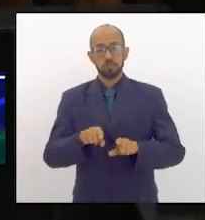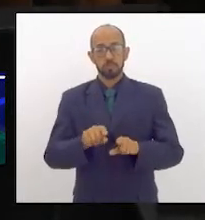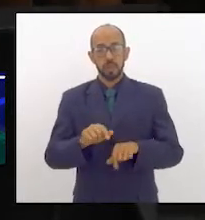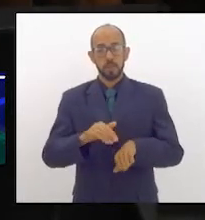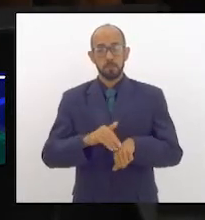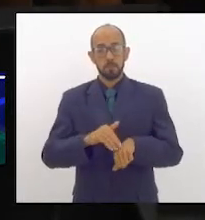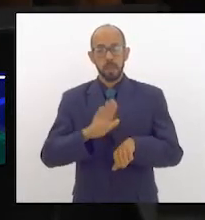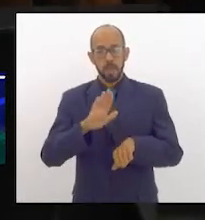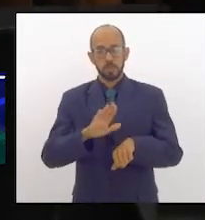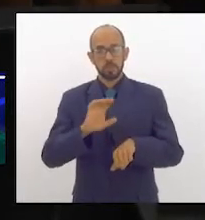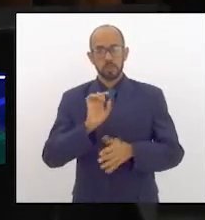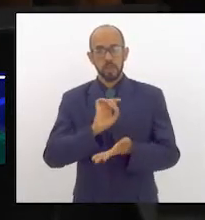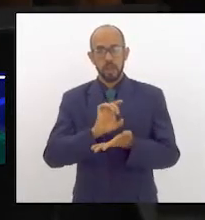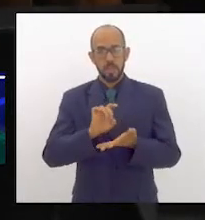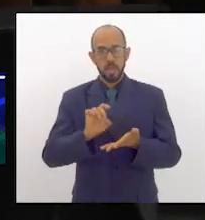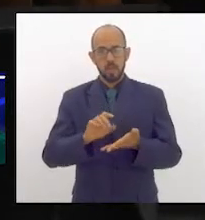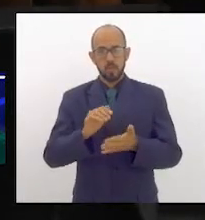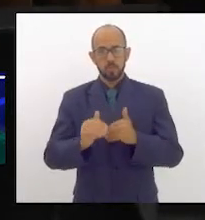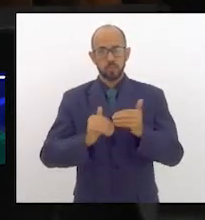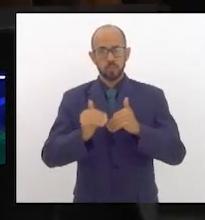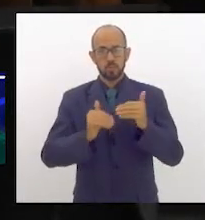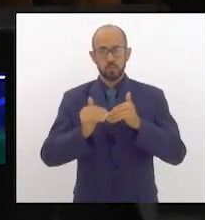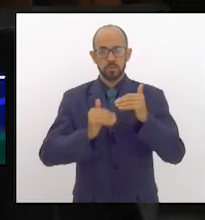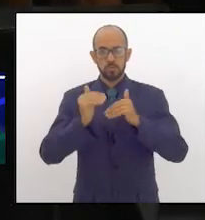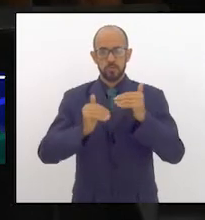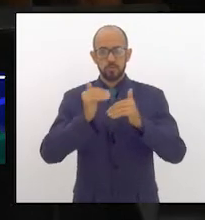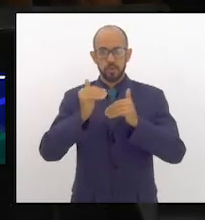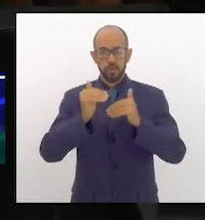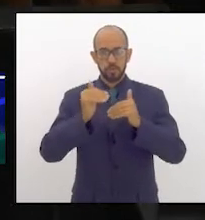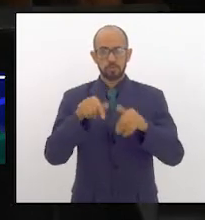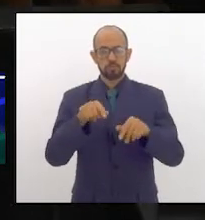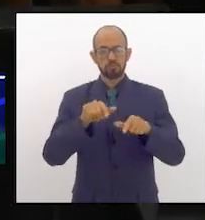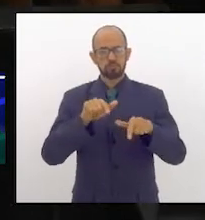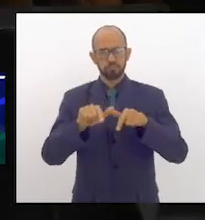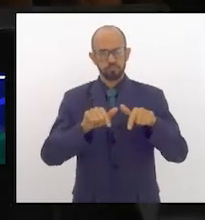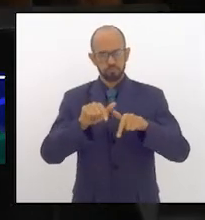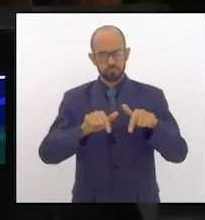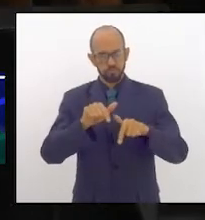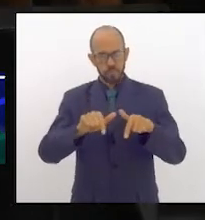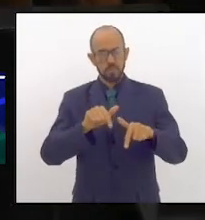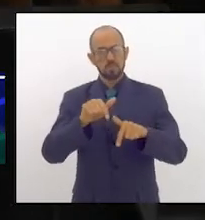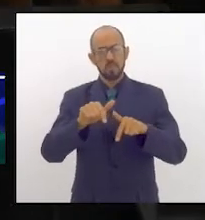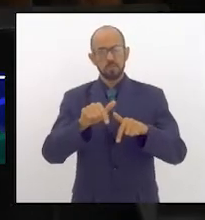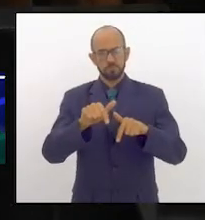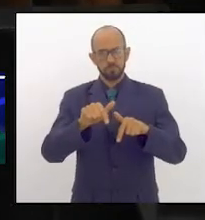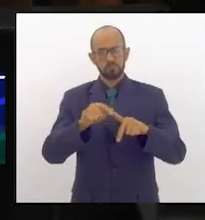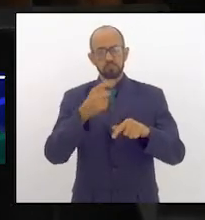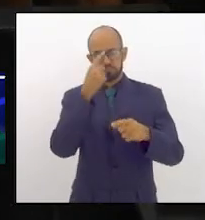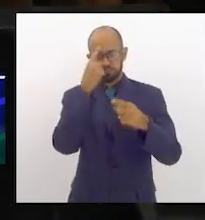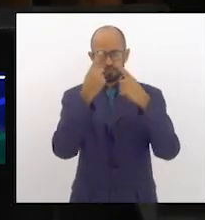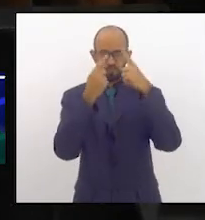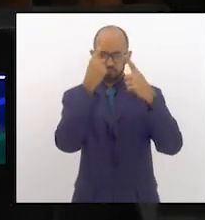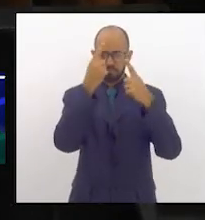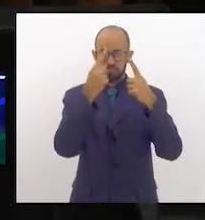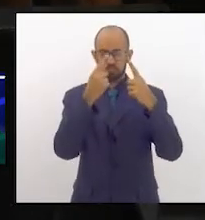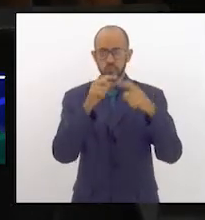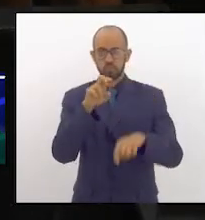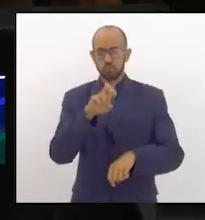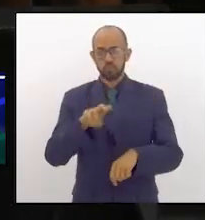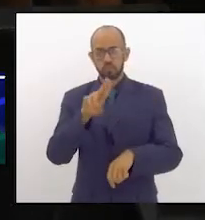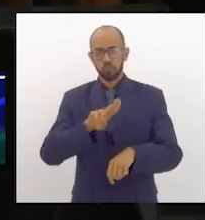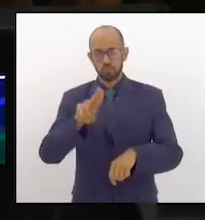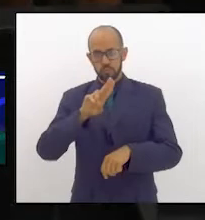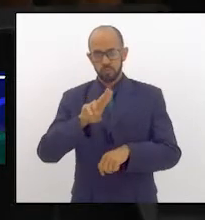é de cada um se desenvolver uma atividade criativa usando